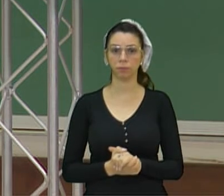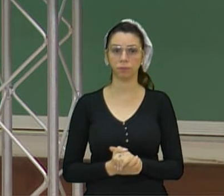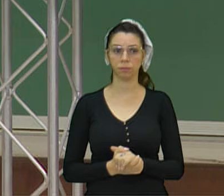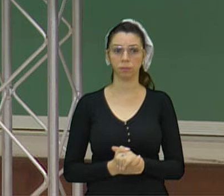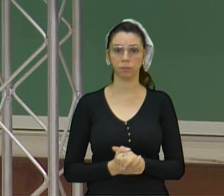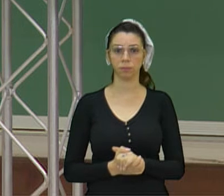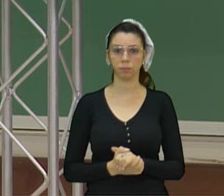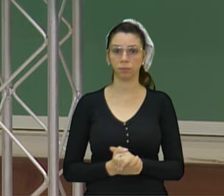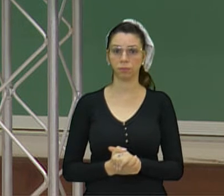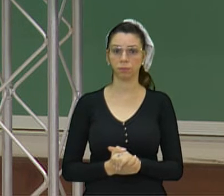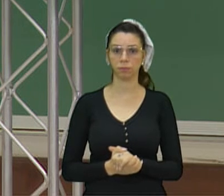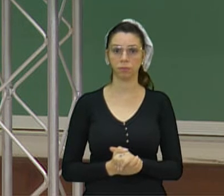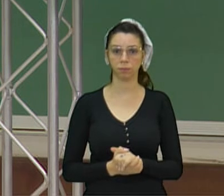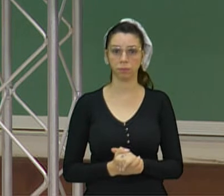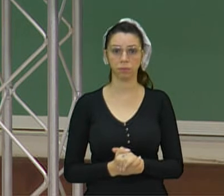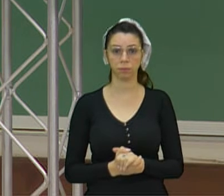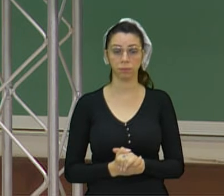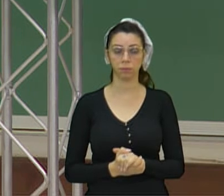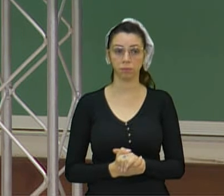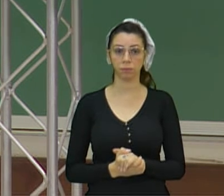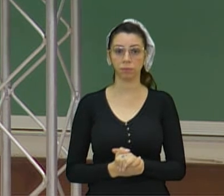Vamos passar aqui para frente, então.